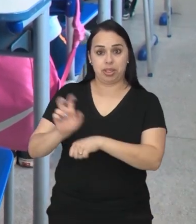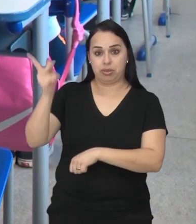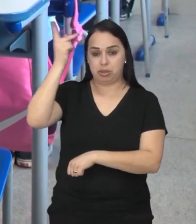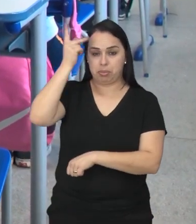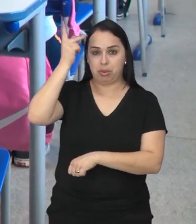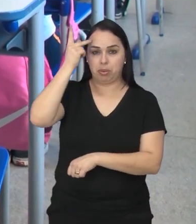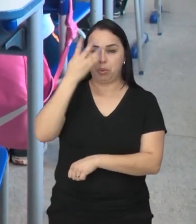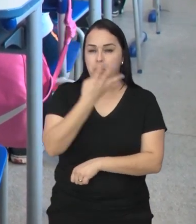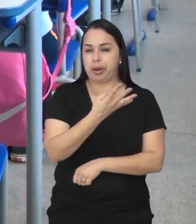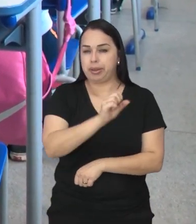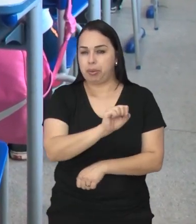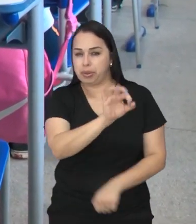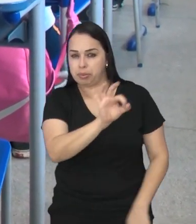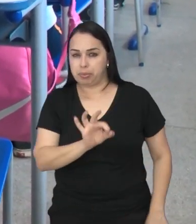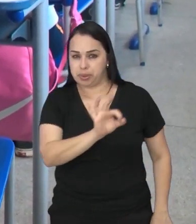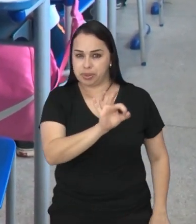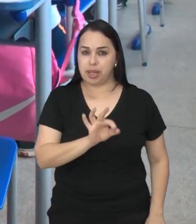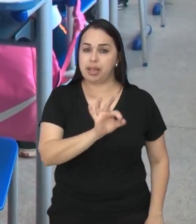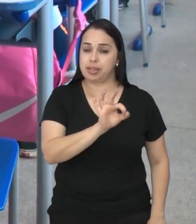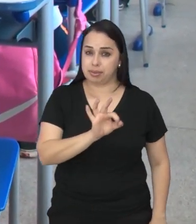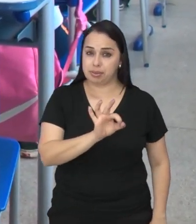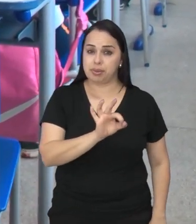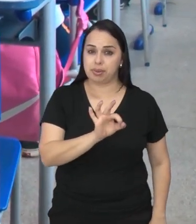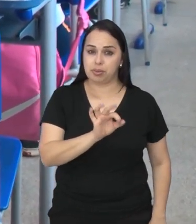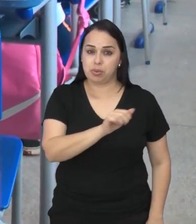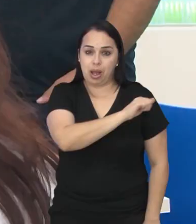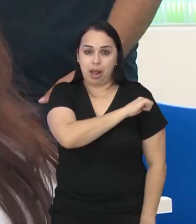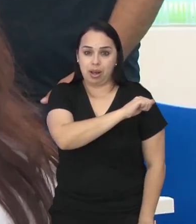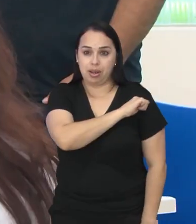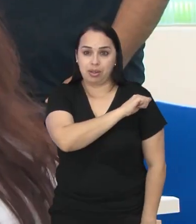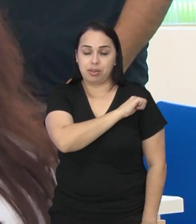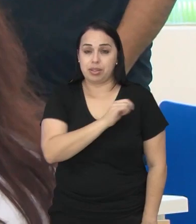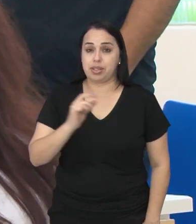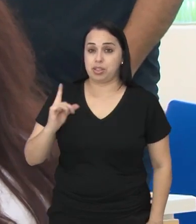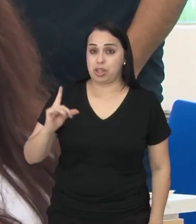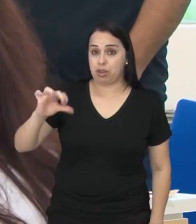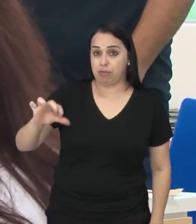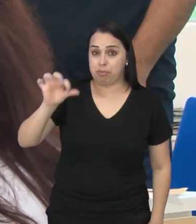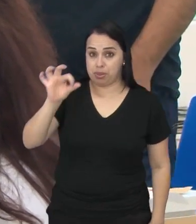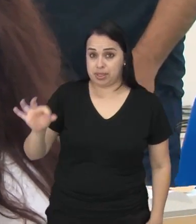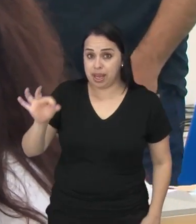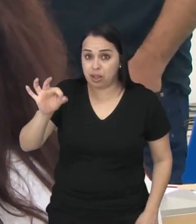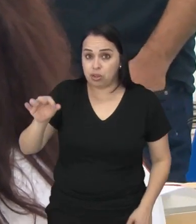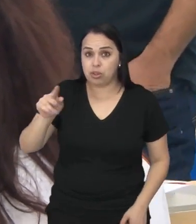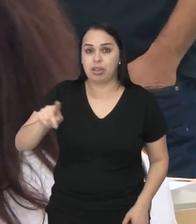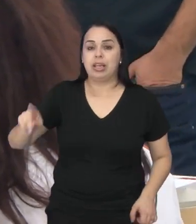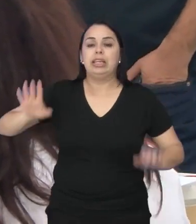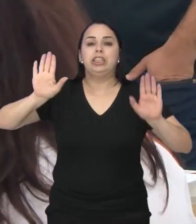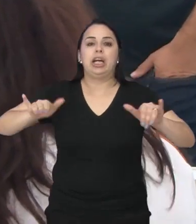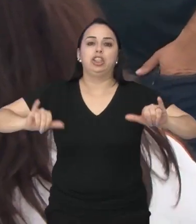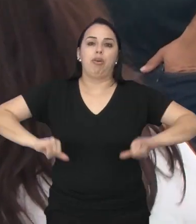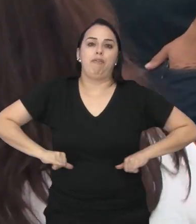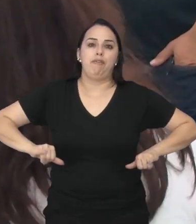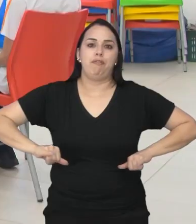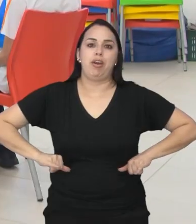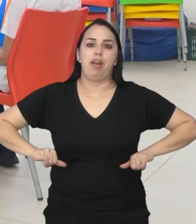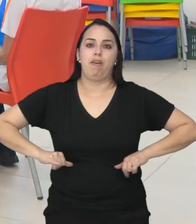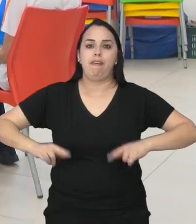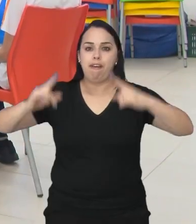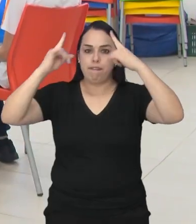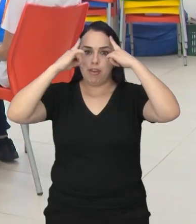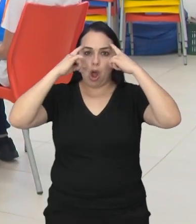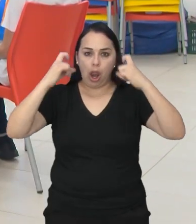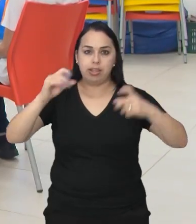Paulo, 48% dos alunos de escolas estaduais e 19% dos professores já sofreram algum tipo